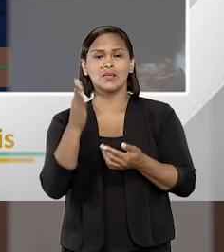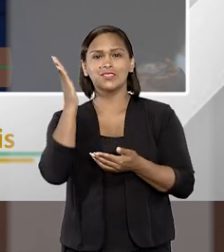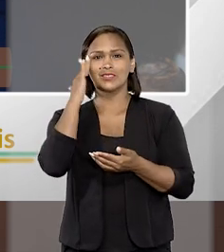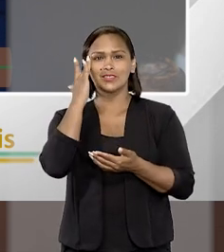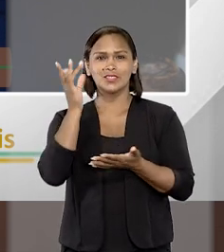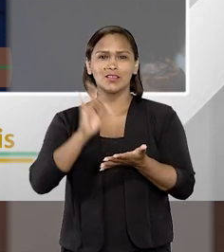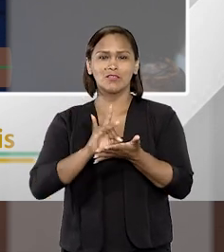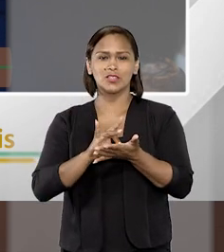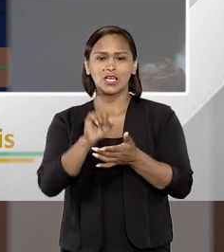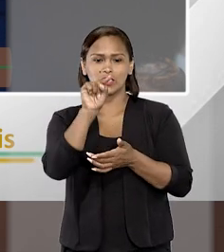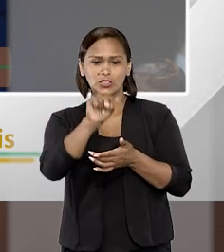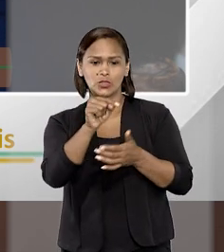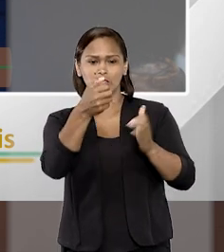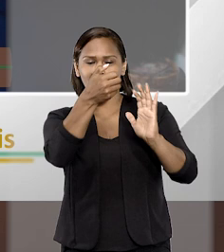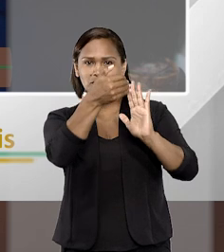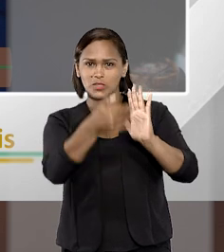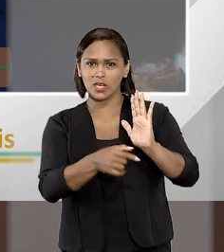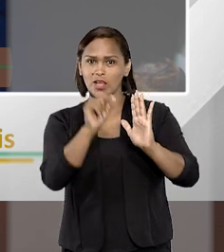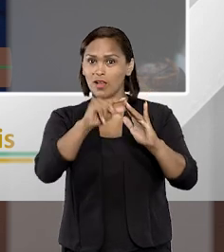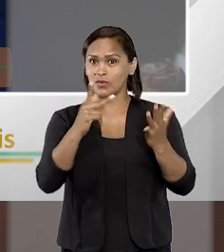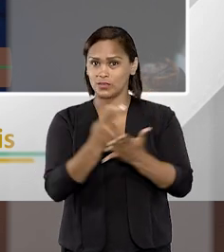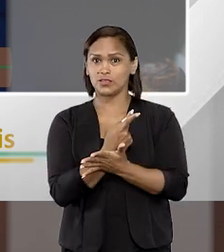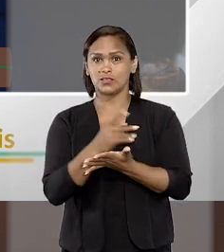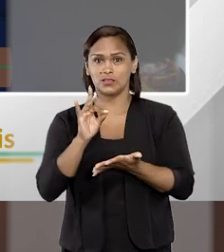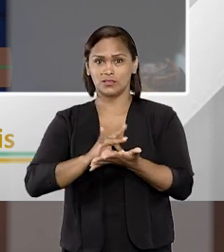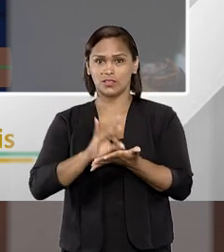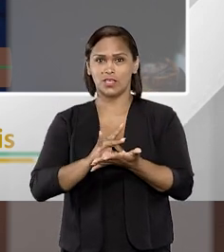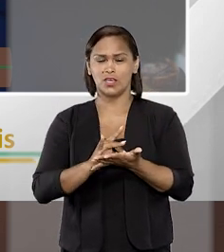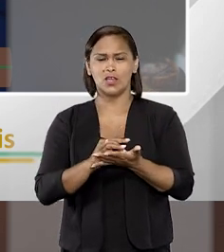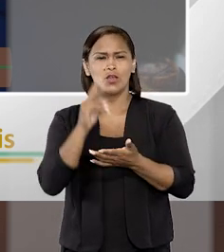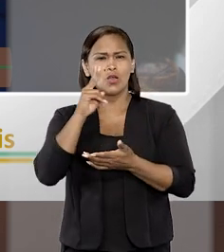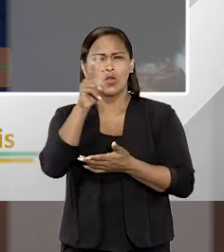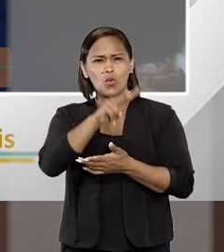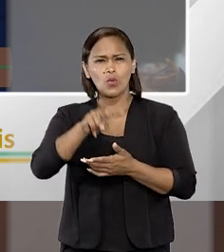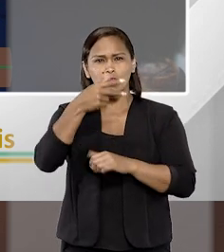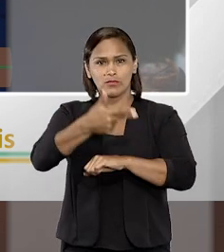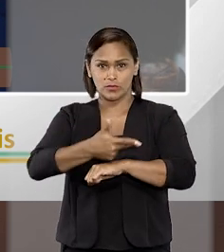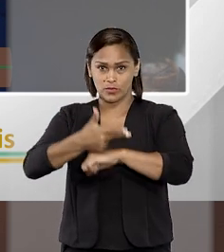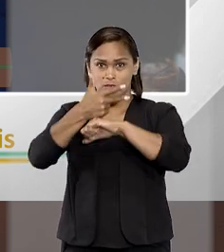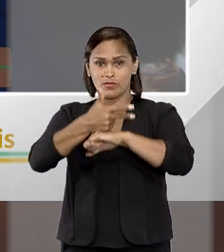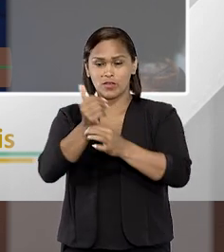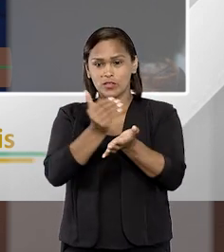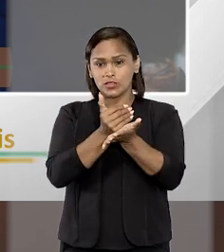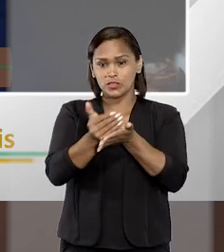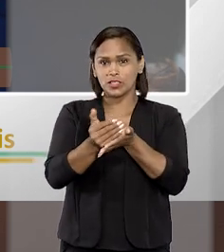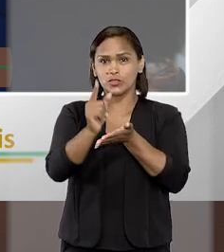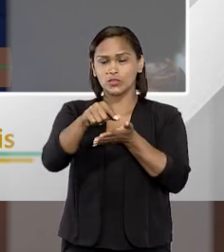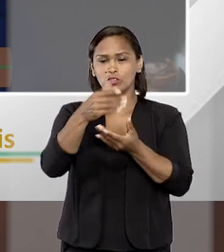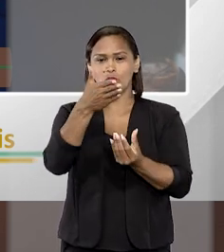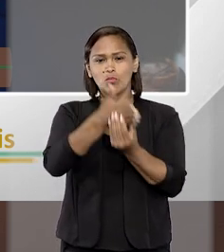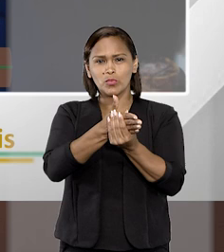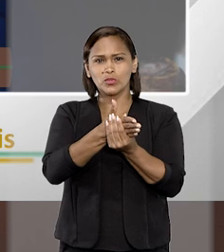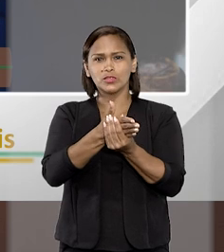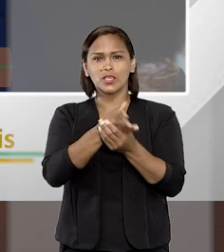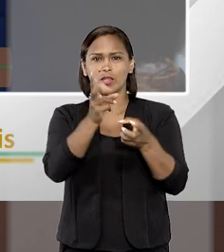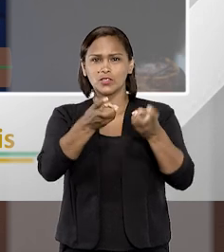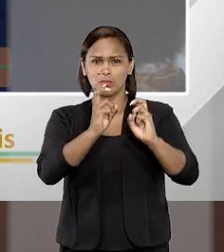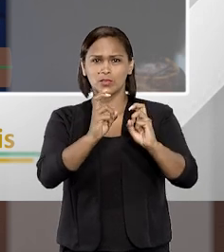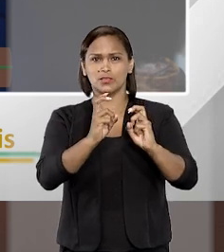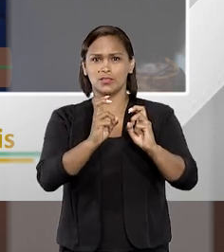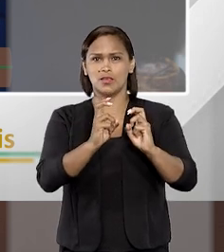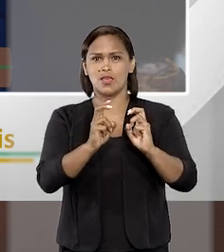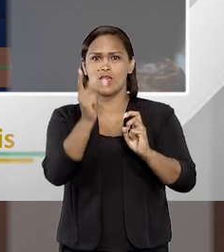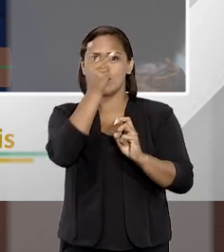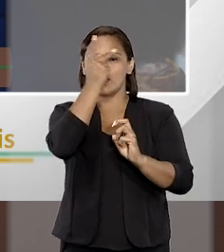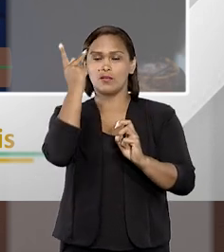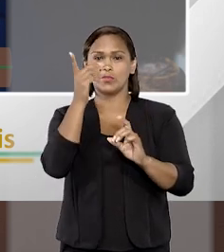se sabe exatamente se o que está lhe dito realmente aconteceu quando você filma desde o início o processo de reconhecimento